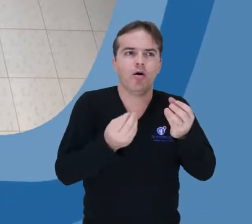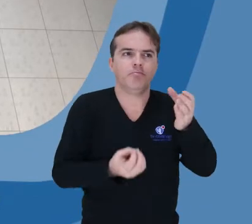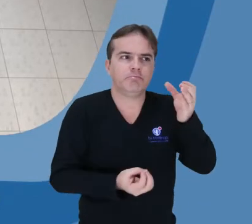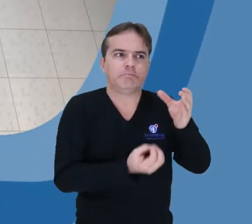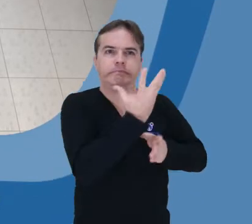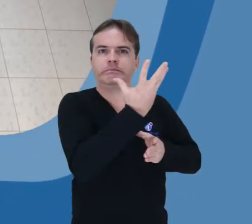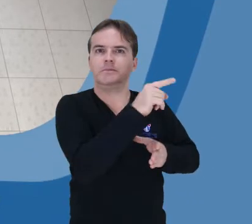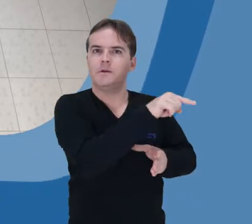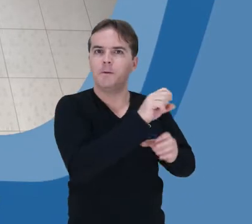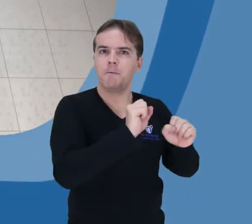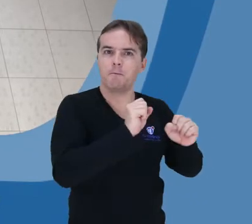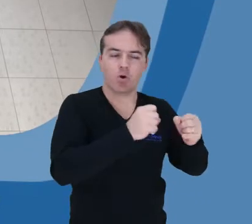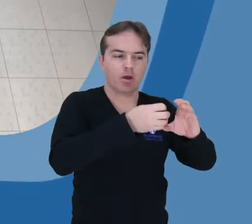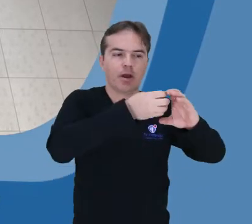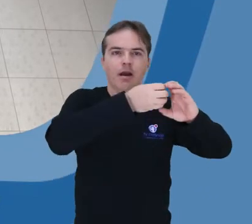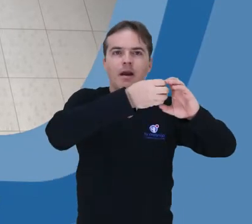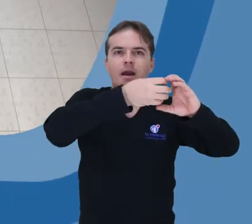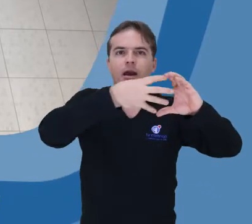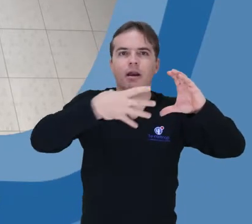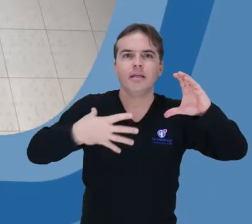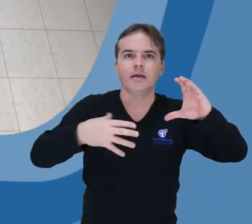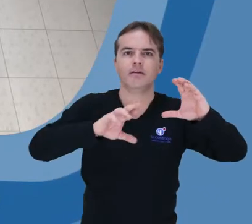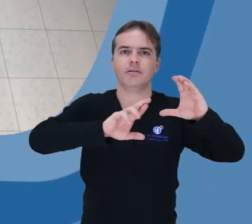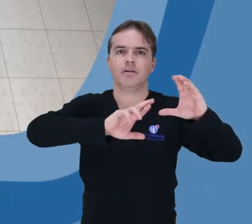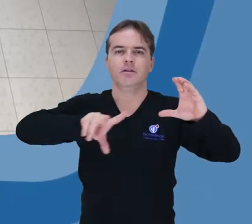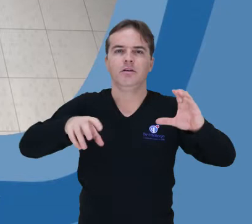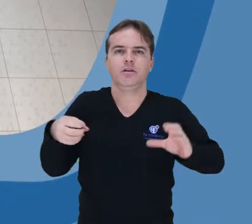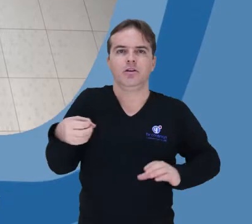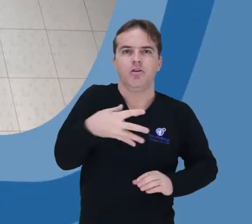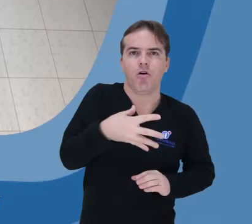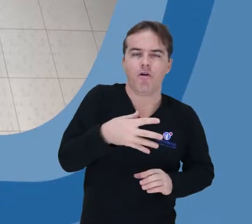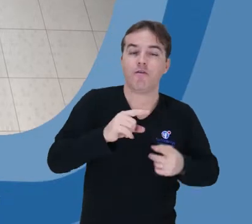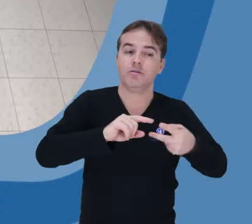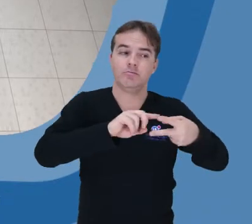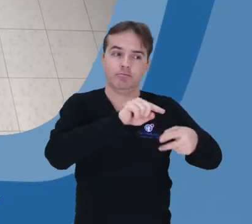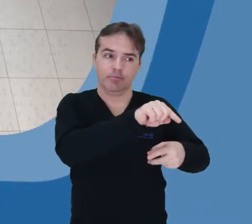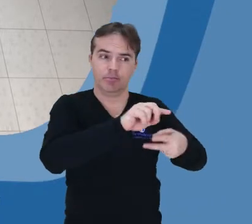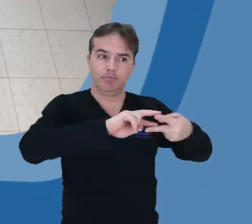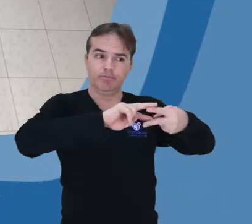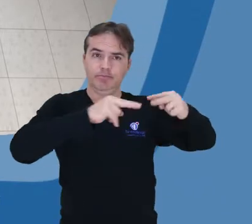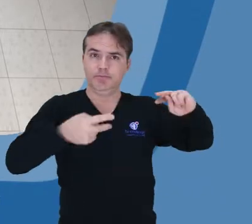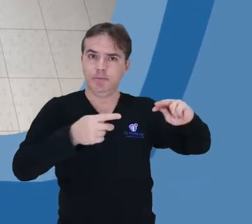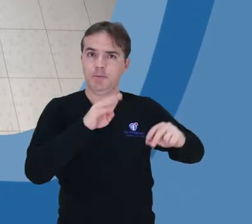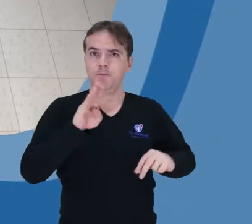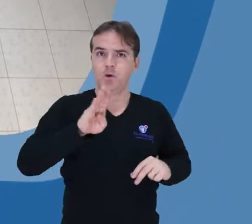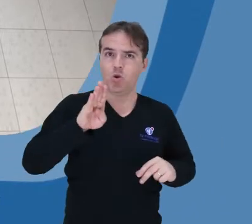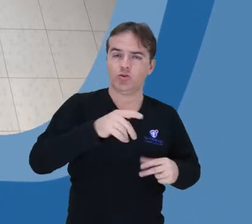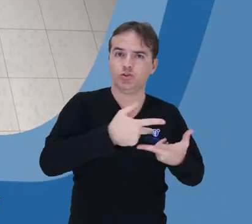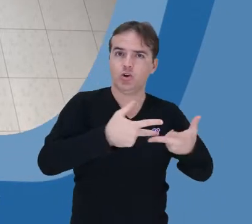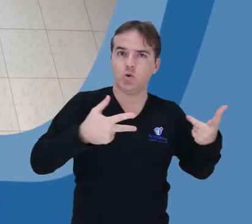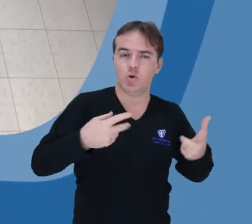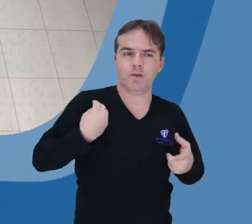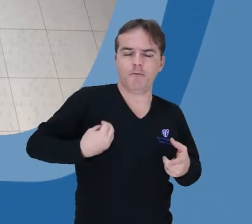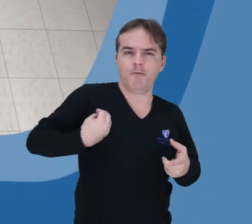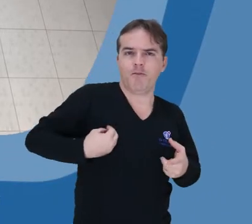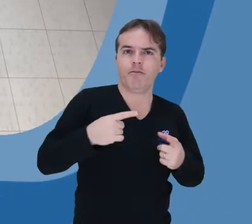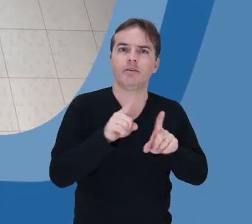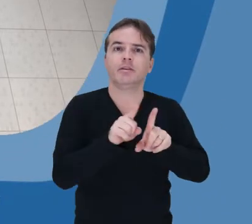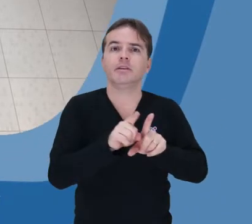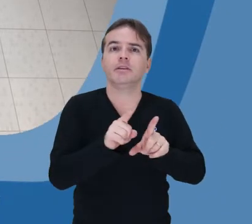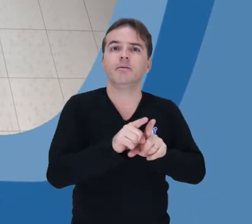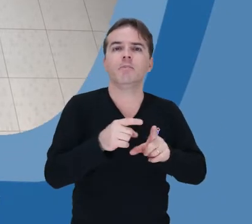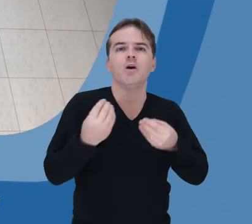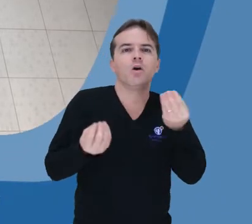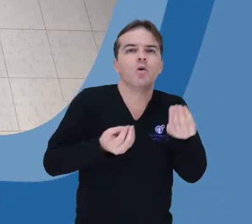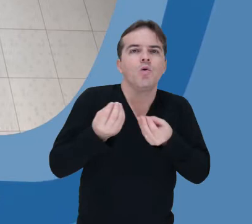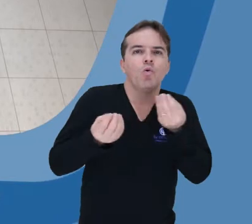novas características dessa espécie viral com relação à sua biologia, de sobrevivência, biologia de permanência